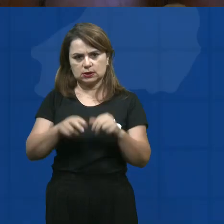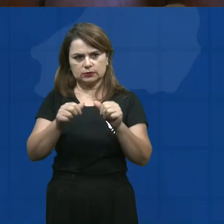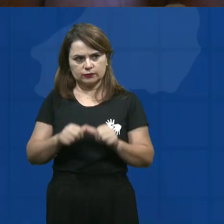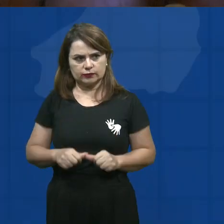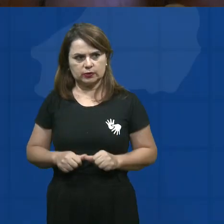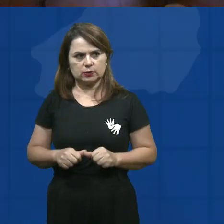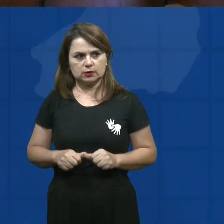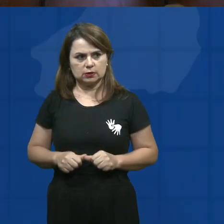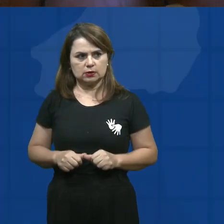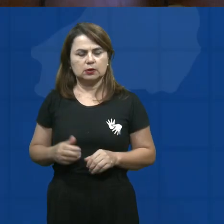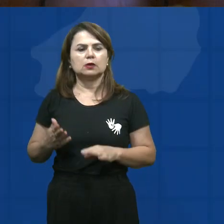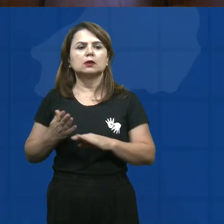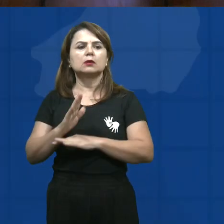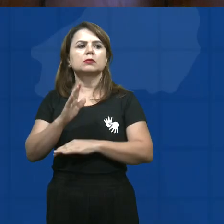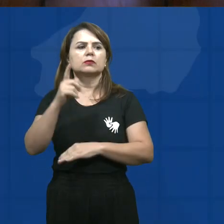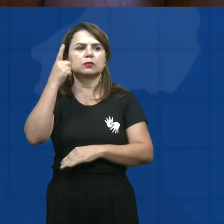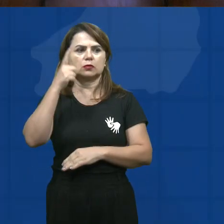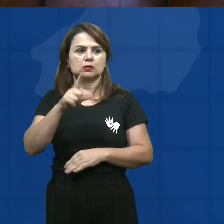aprovado.